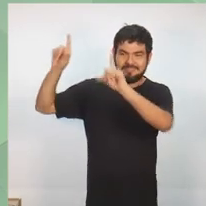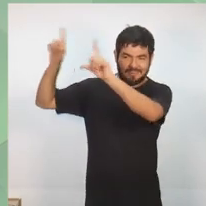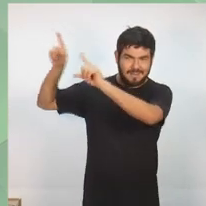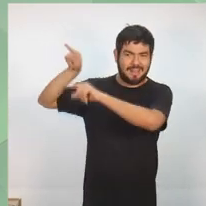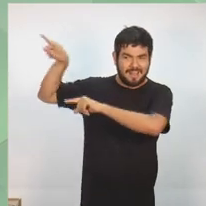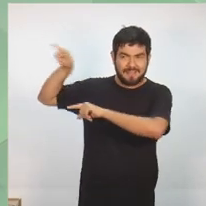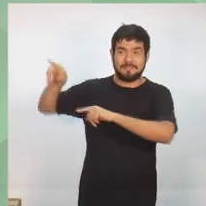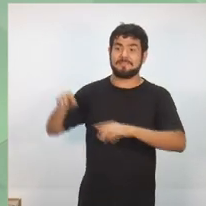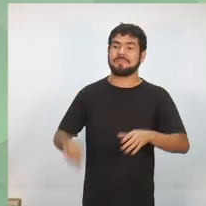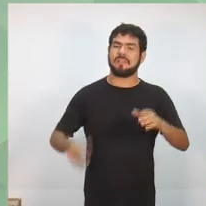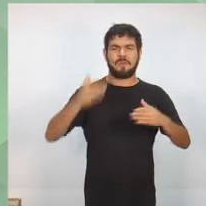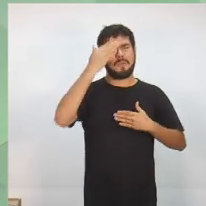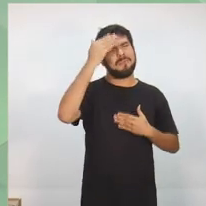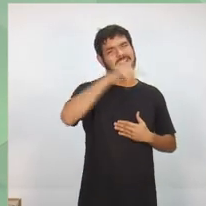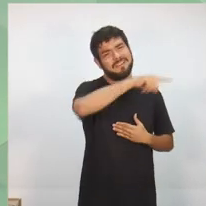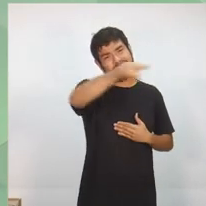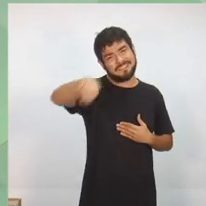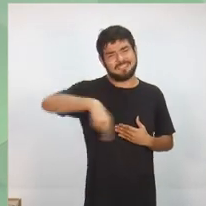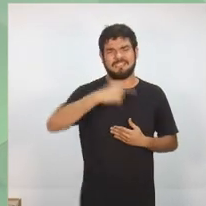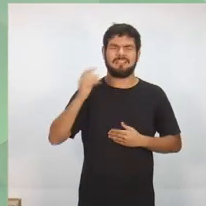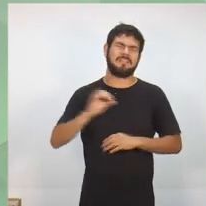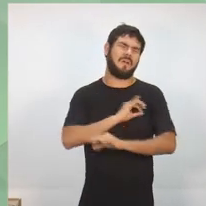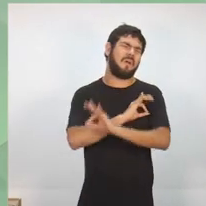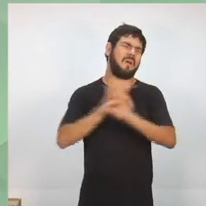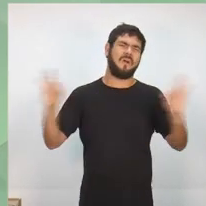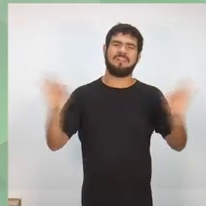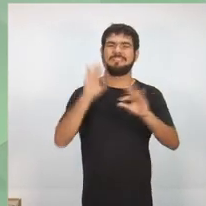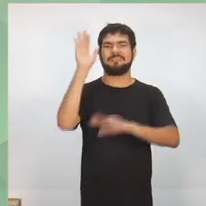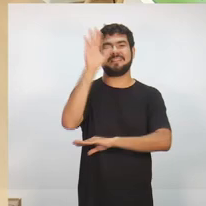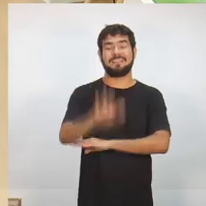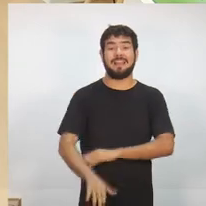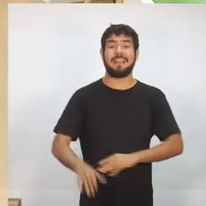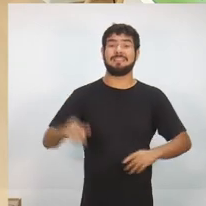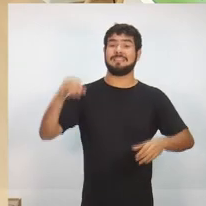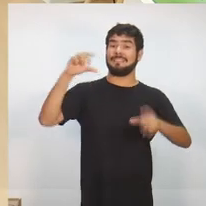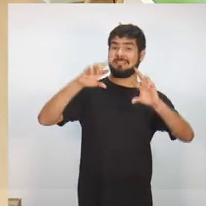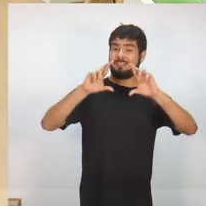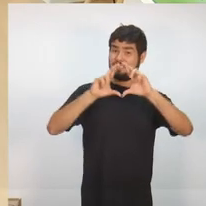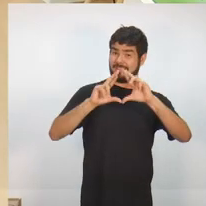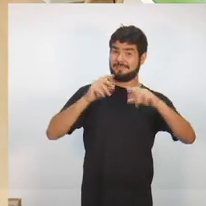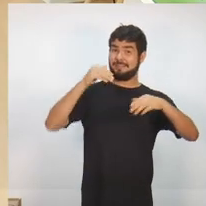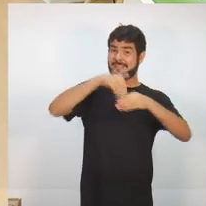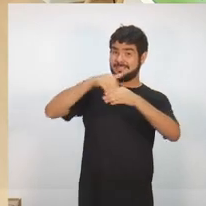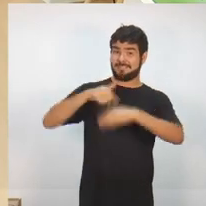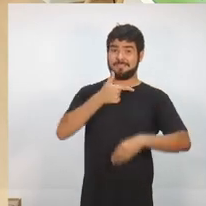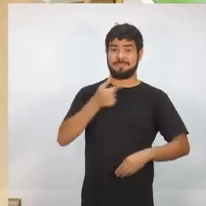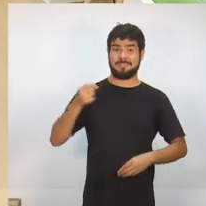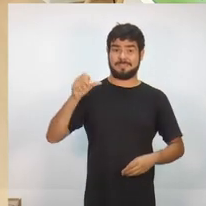Primeiro, para você que está aí do outro lado, uma ótima tarde. TV em Tempo, eleições 2018.